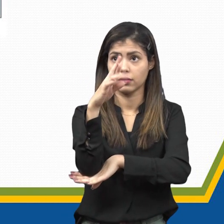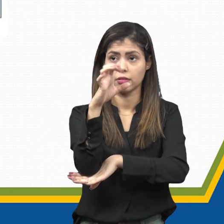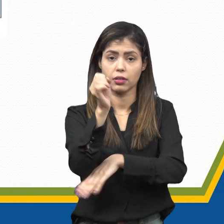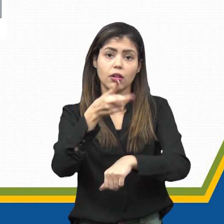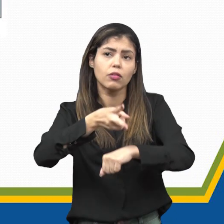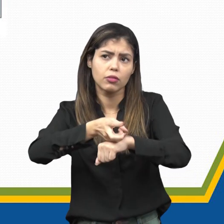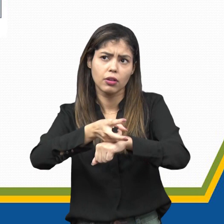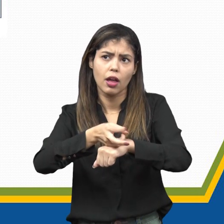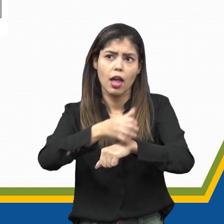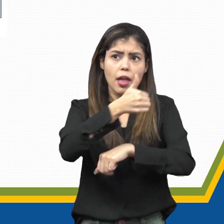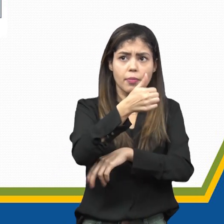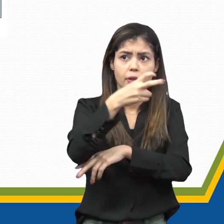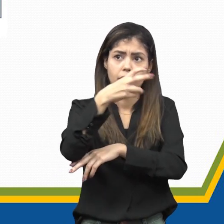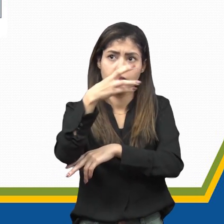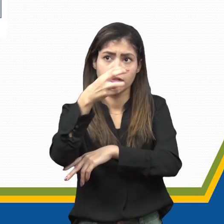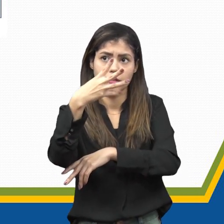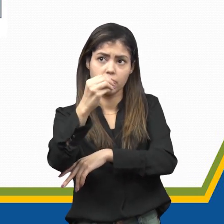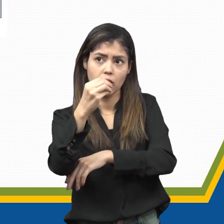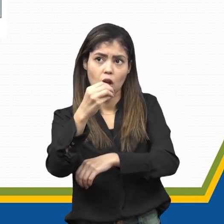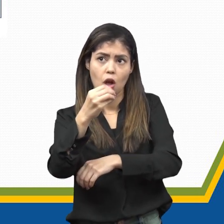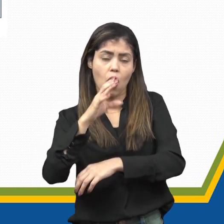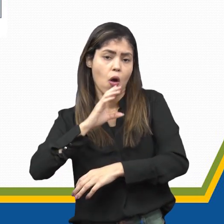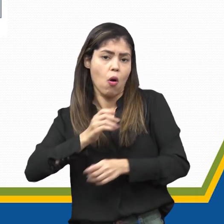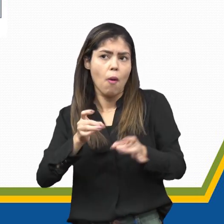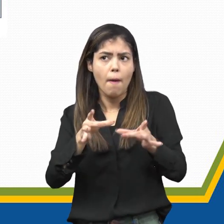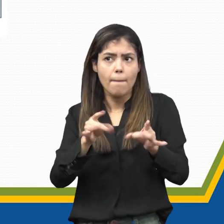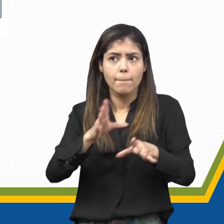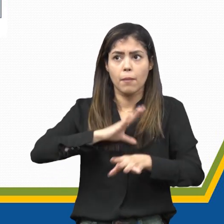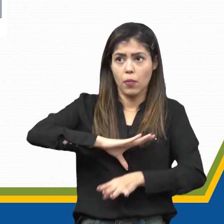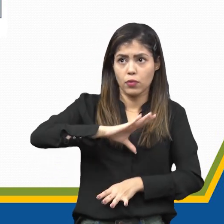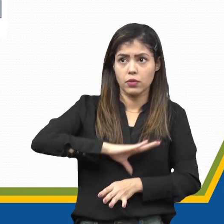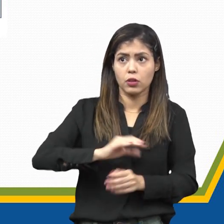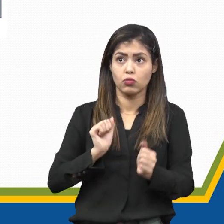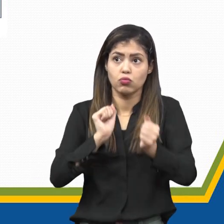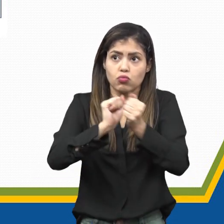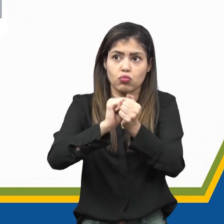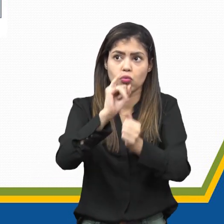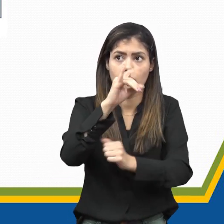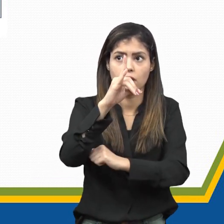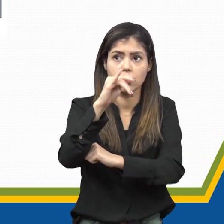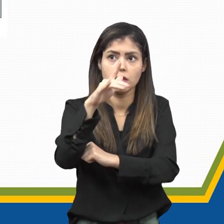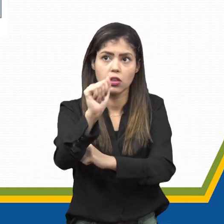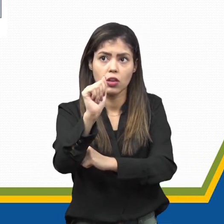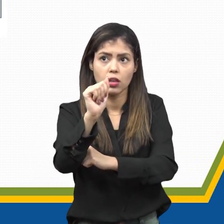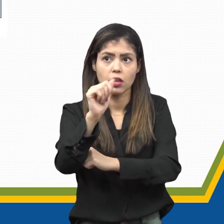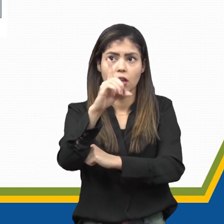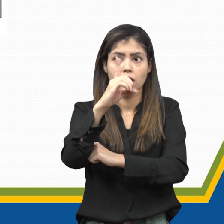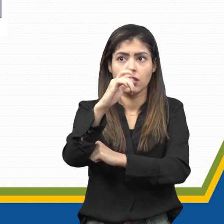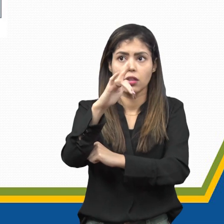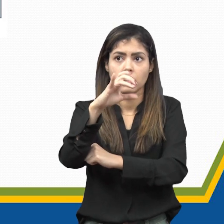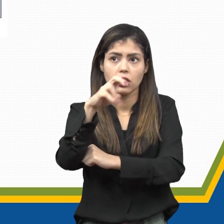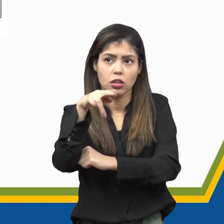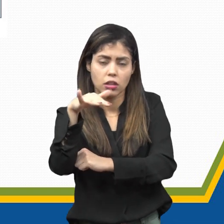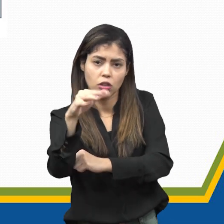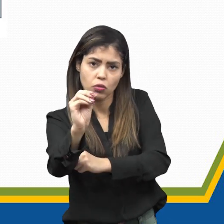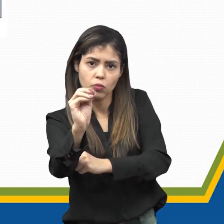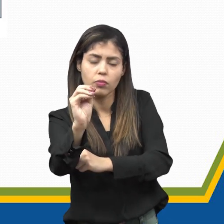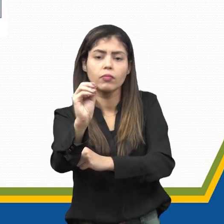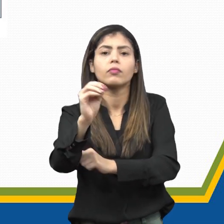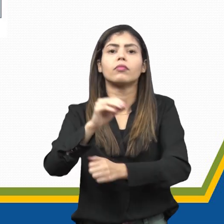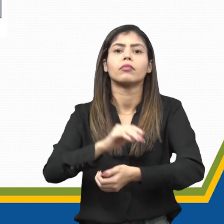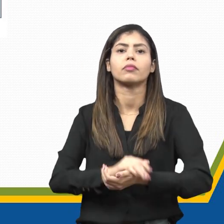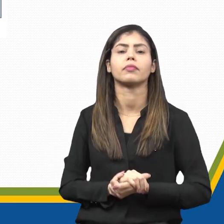né, que em 1930 o comércio português com as Índias, ele entra em declínio, né, ele entra em um declínio